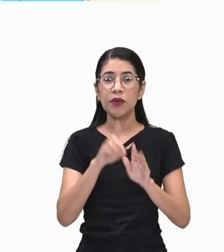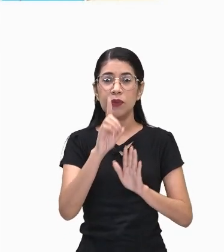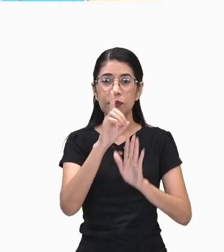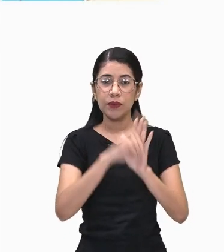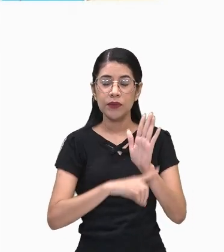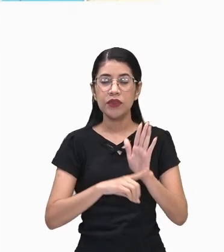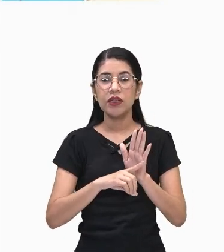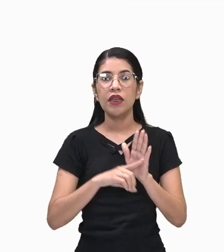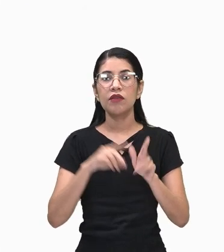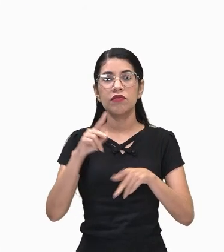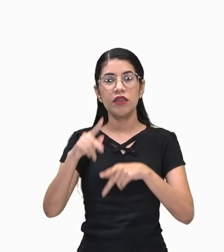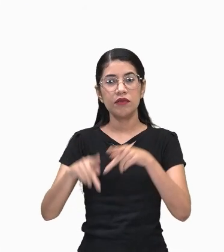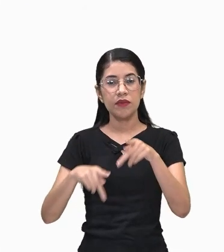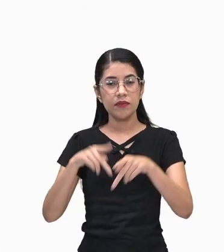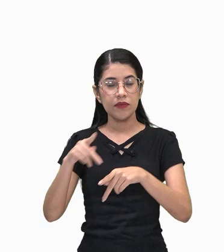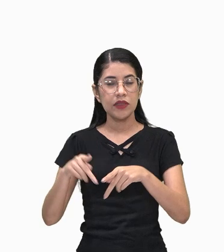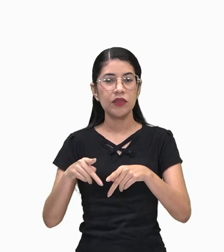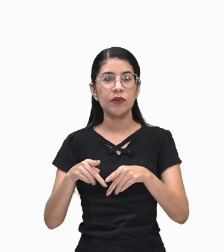cidadãos